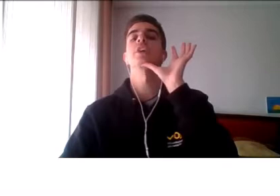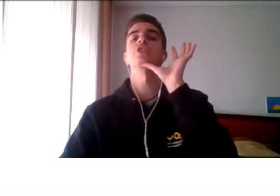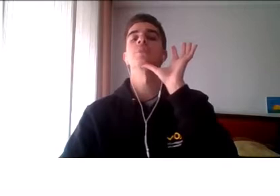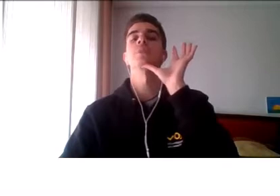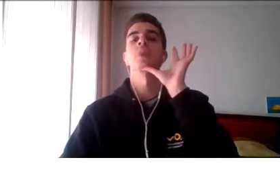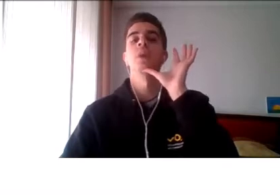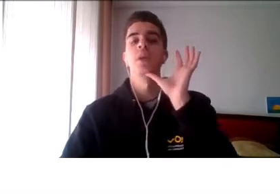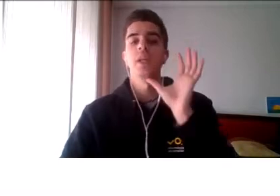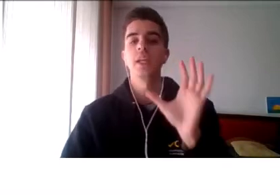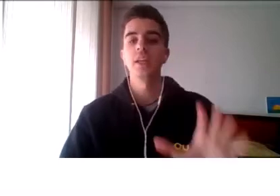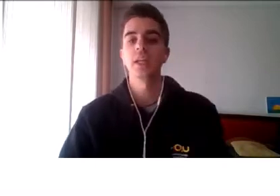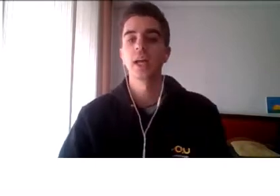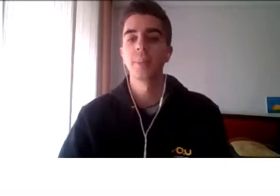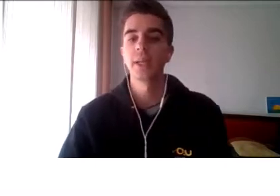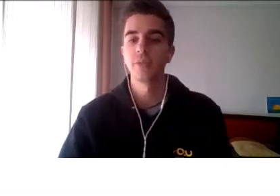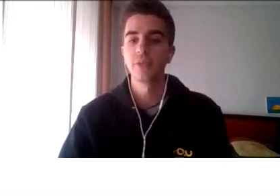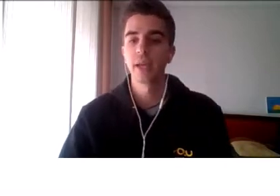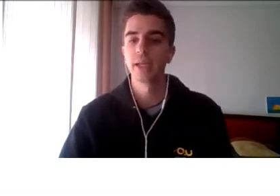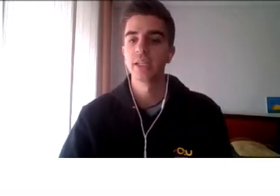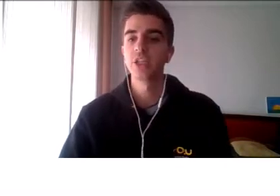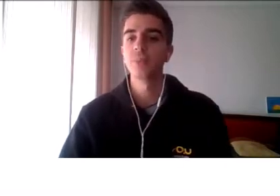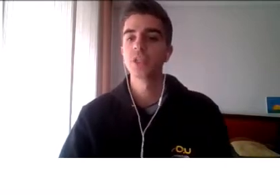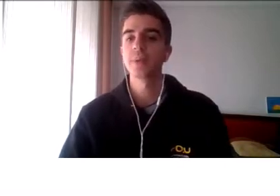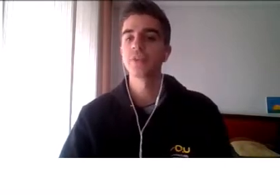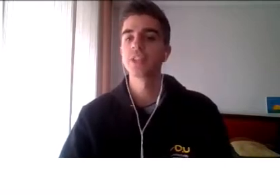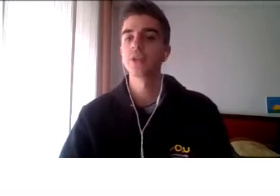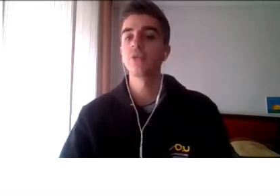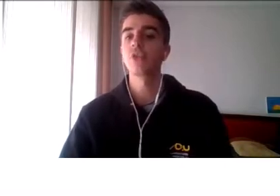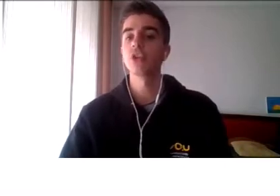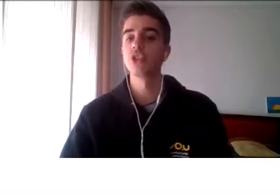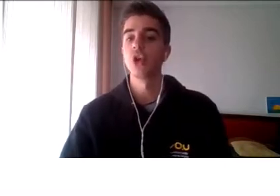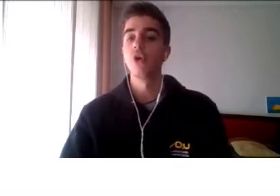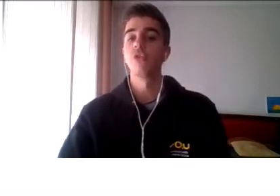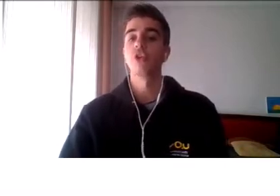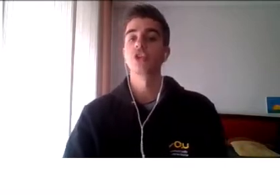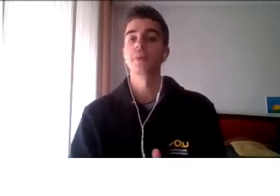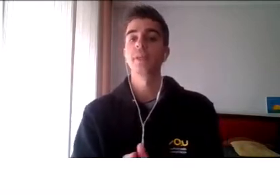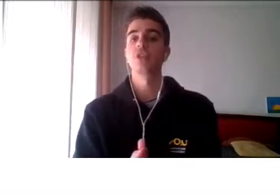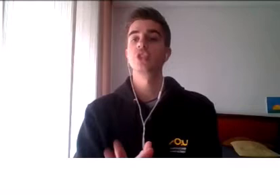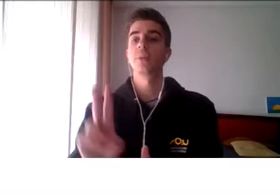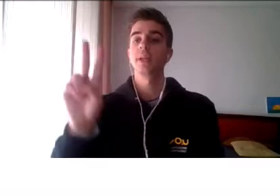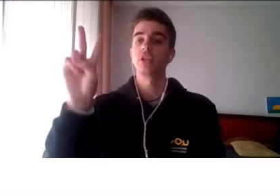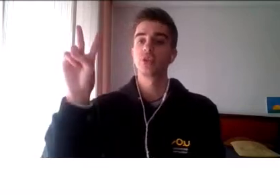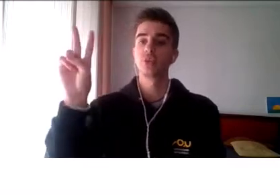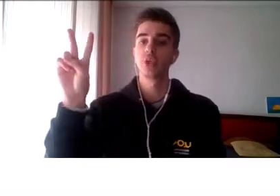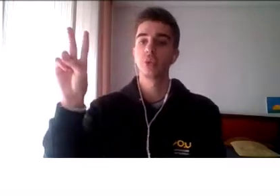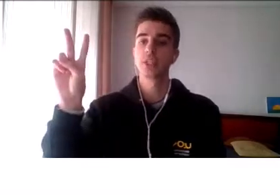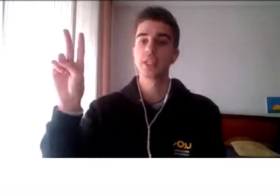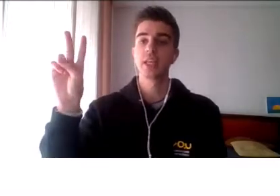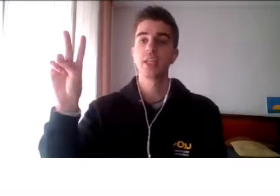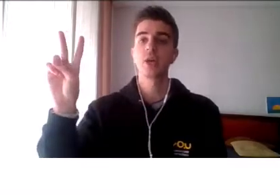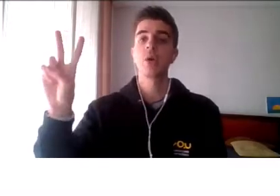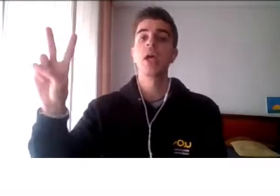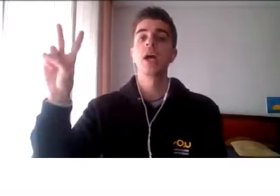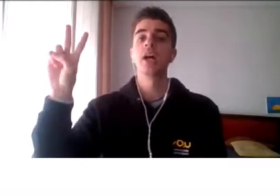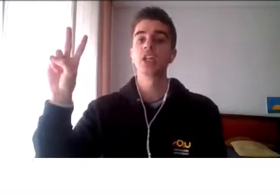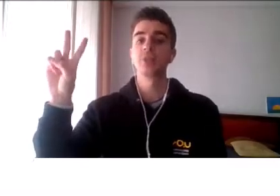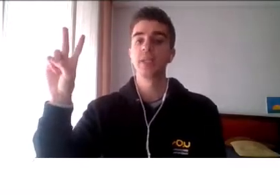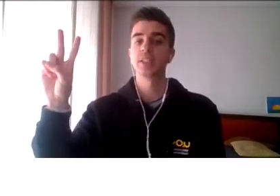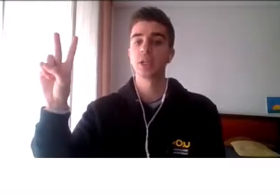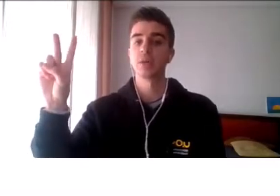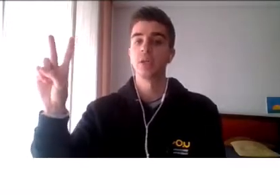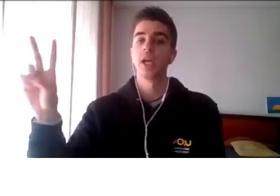pelo queixo, e a abrir a via aérea. E depois vai fazer o voz. O voz permite-nos saber a segunda coisa, que é então